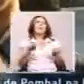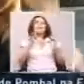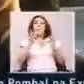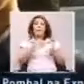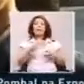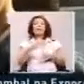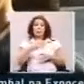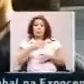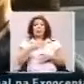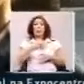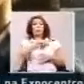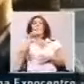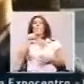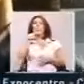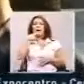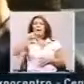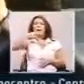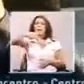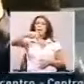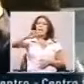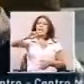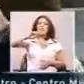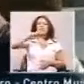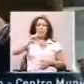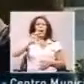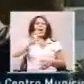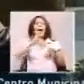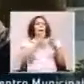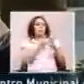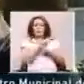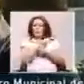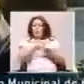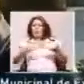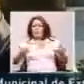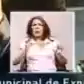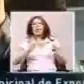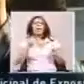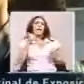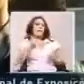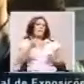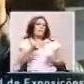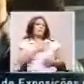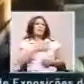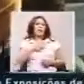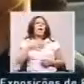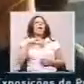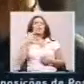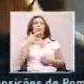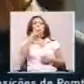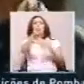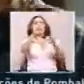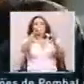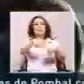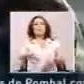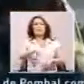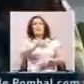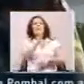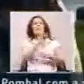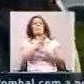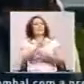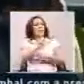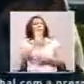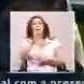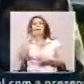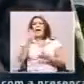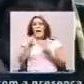mesmo dentro daquilo que se chama praxe, há uma série de atividades que são perfeitamente saudáveis. Portanto, não defendem o fim da praxe total, defendem o fim